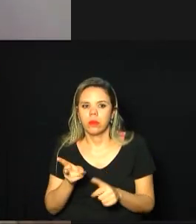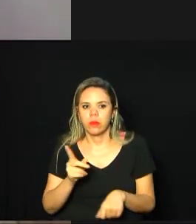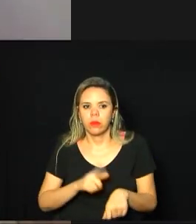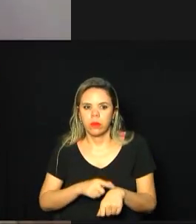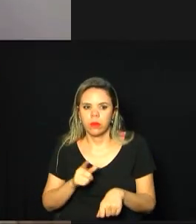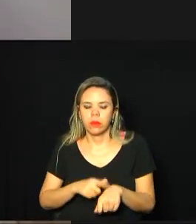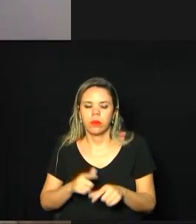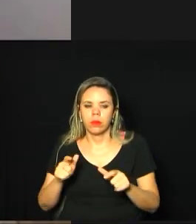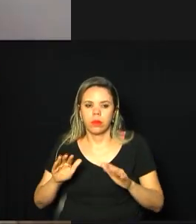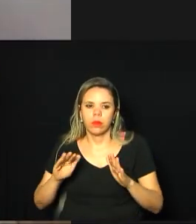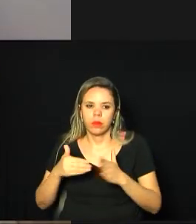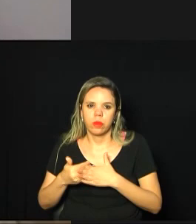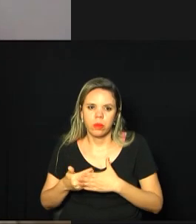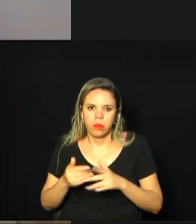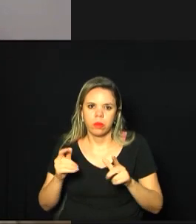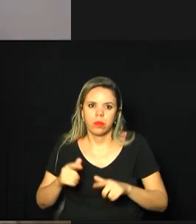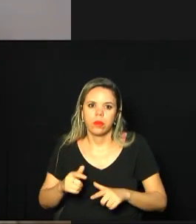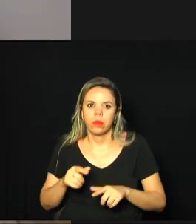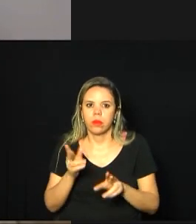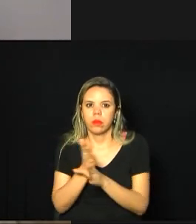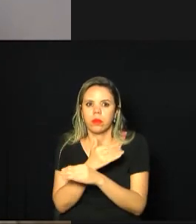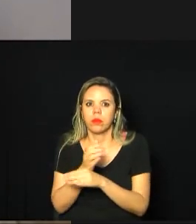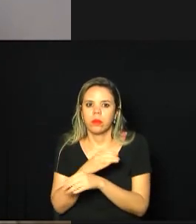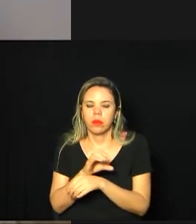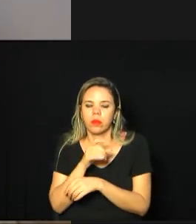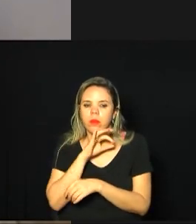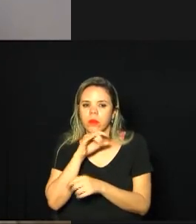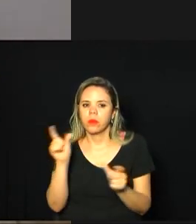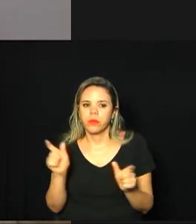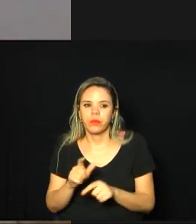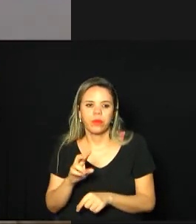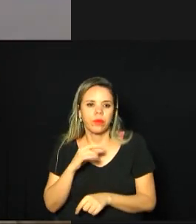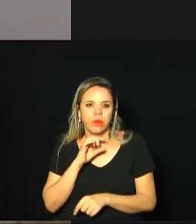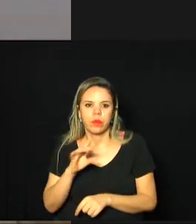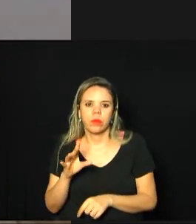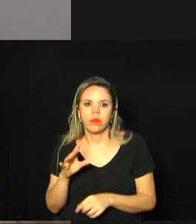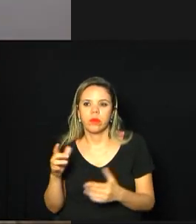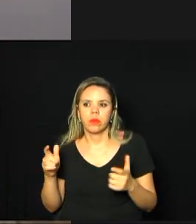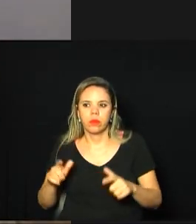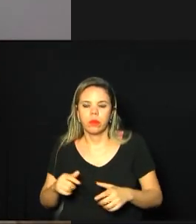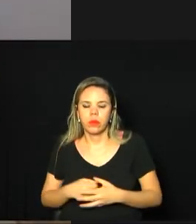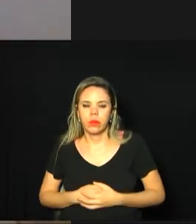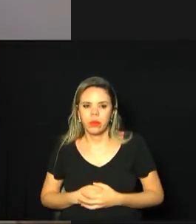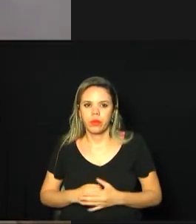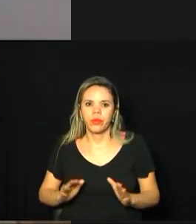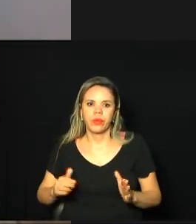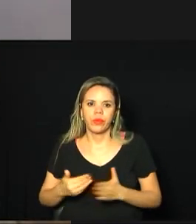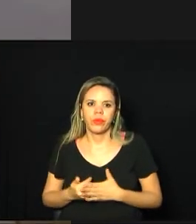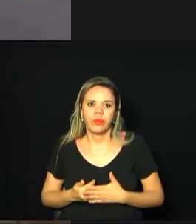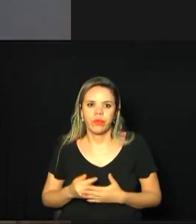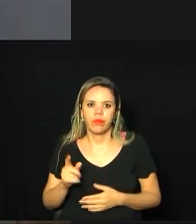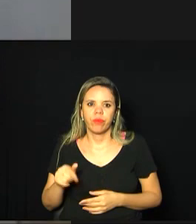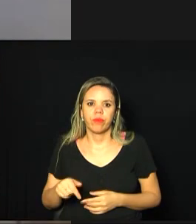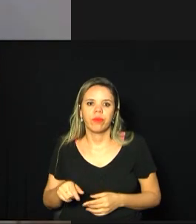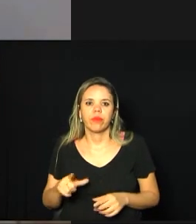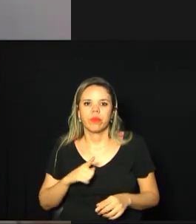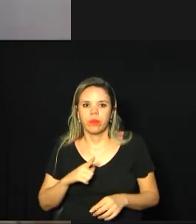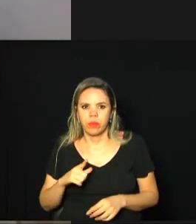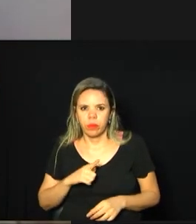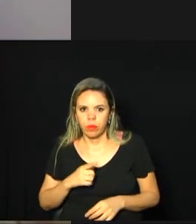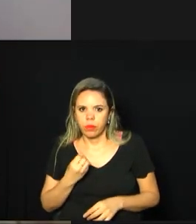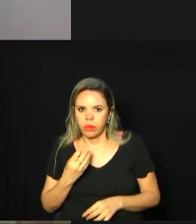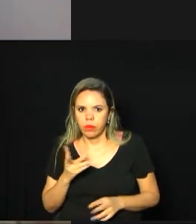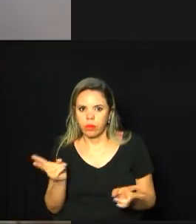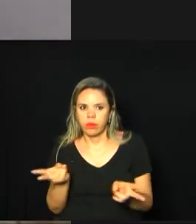fechados e ambientes mal ventilados. Então, não só se é um ambiente fechado, se for um ambiente fechado, tem que ter uma